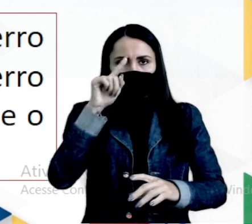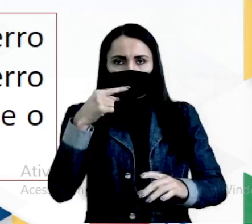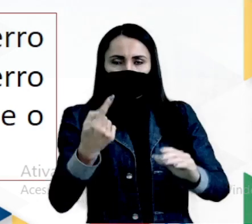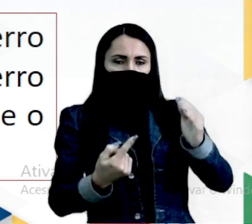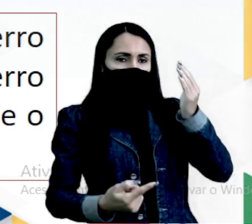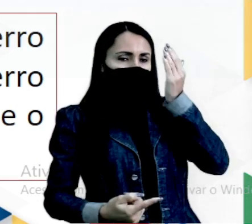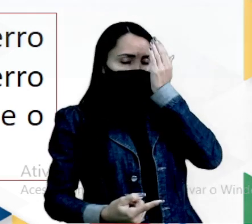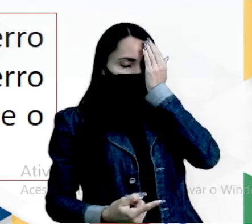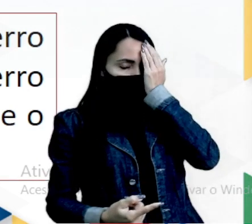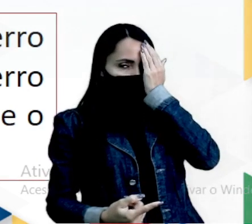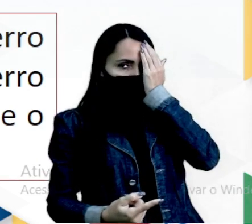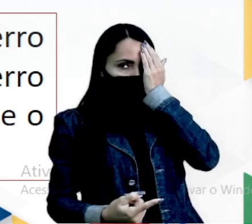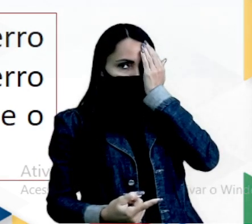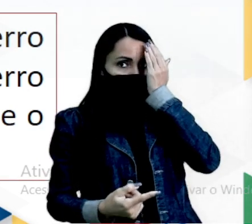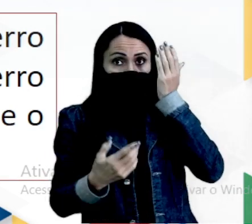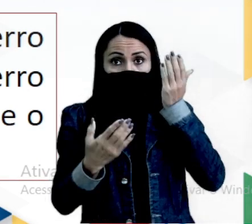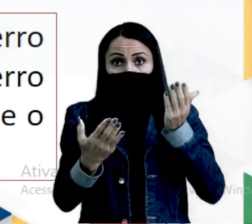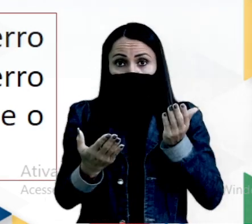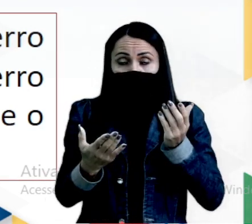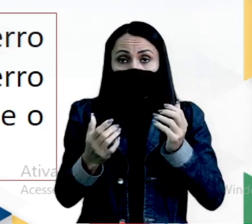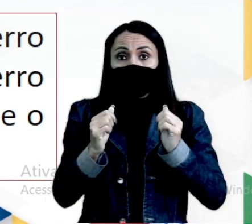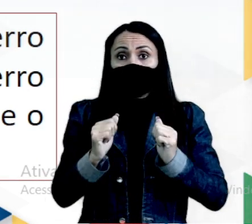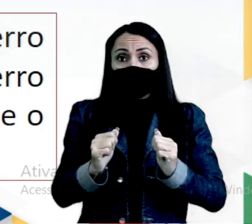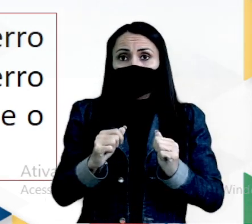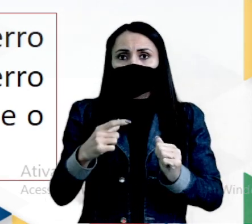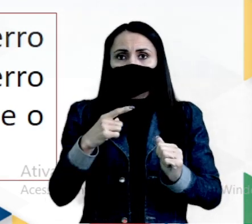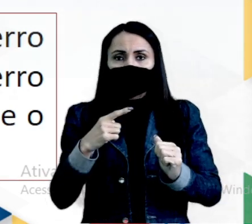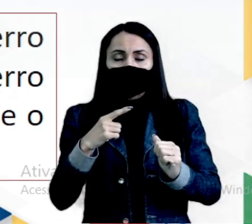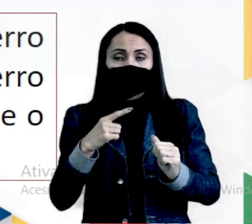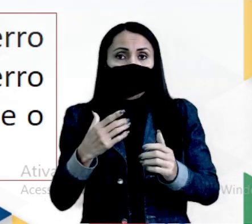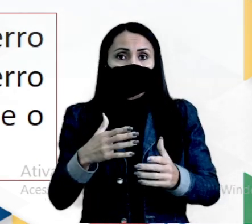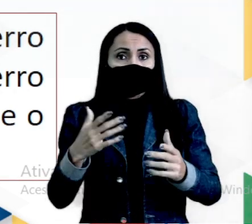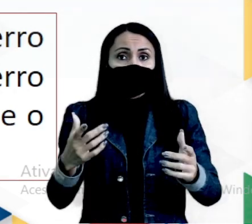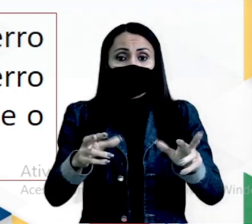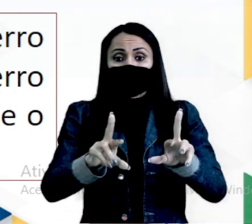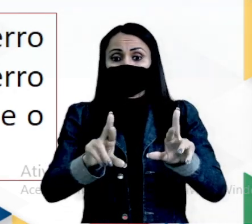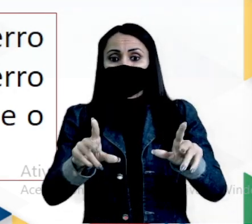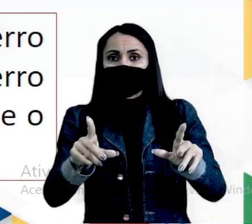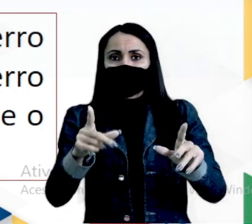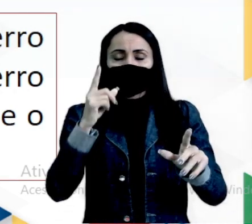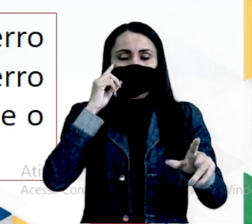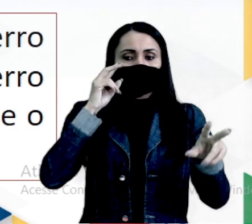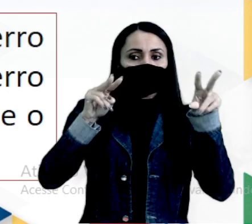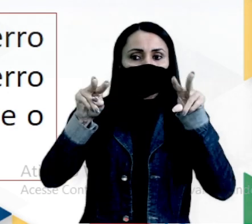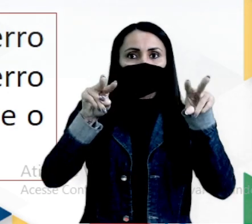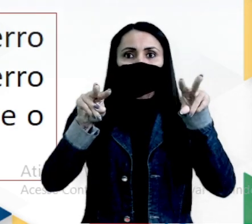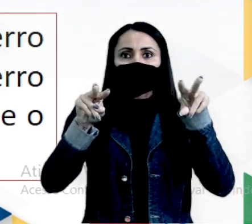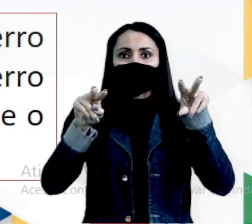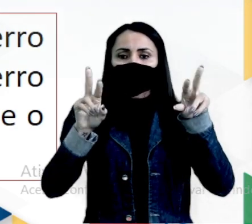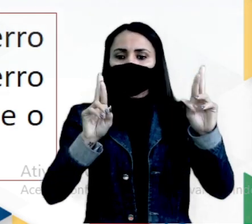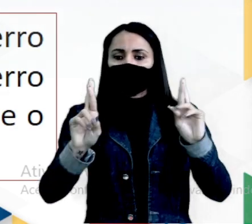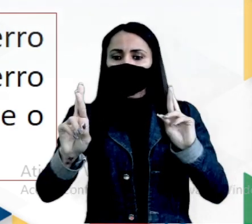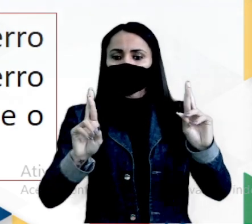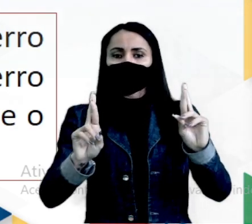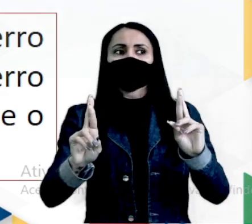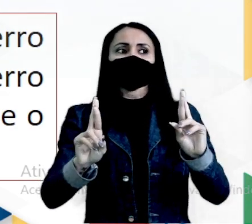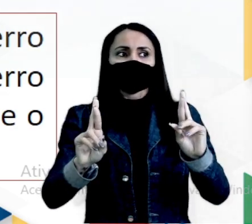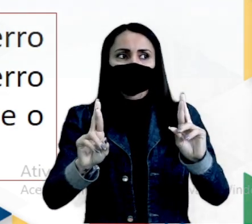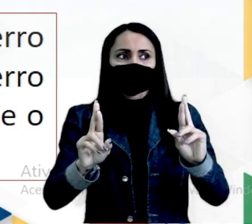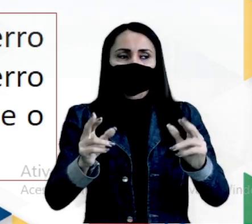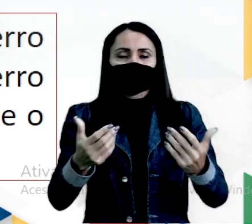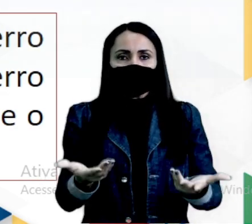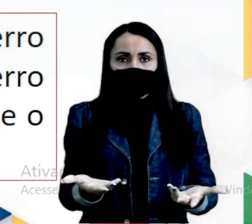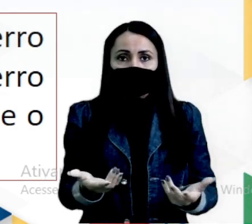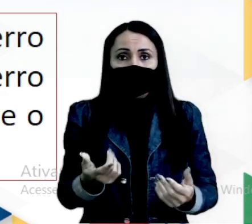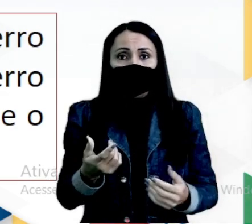outro, né? Abrir um e fechar o outro, eu posso ter uma diferença de resposta com o instrumento na minha frente. Então,